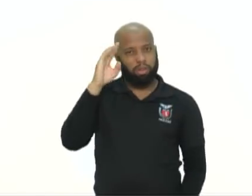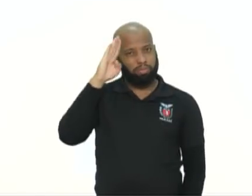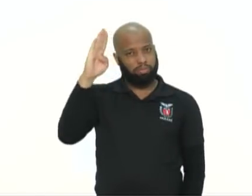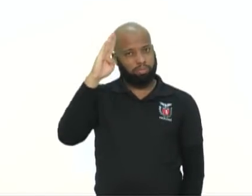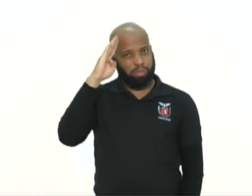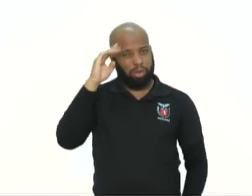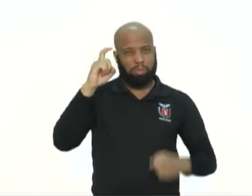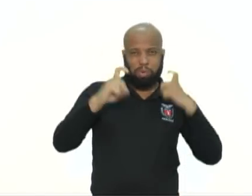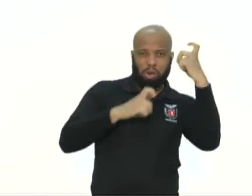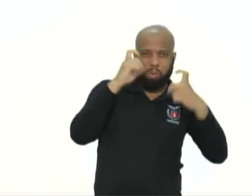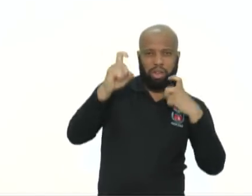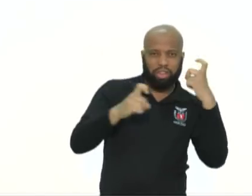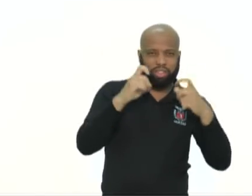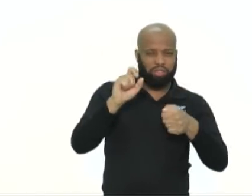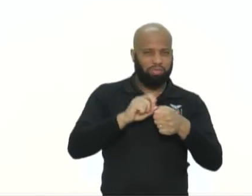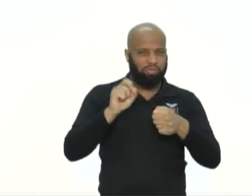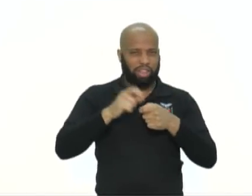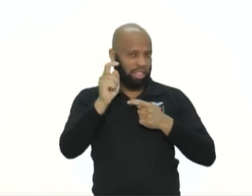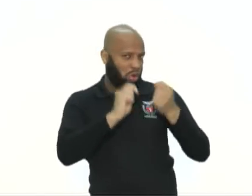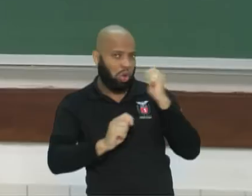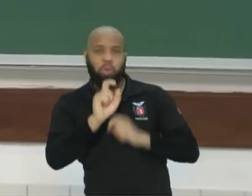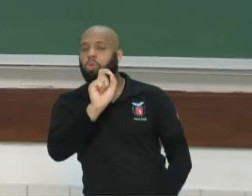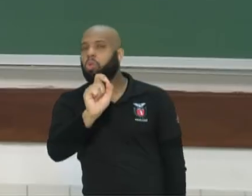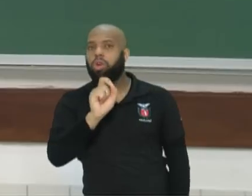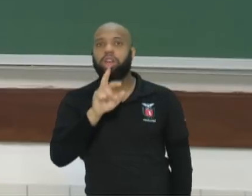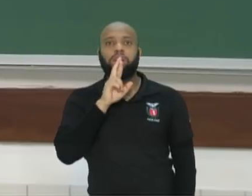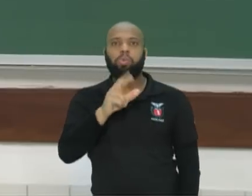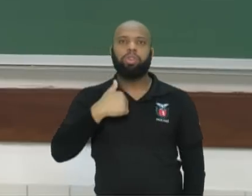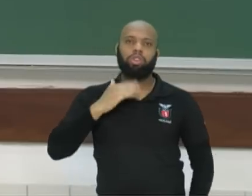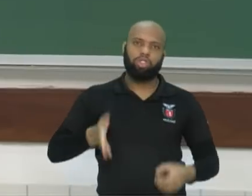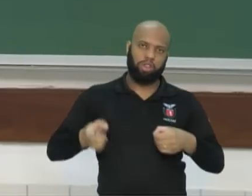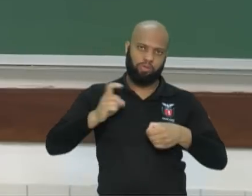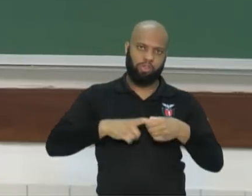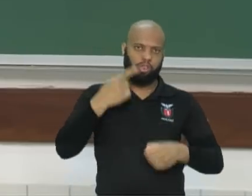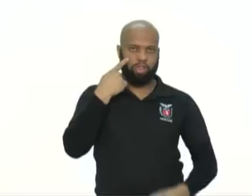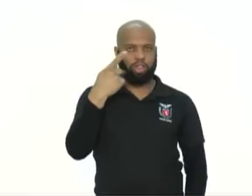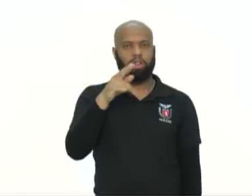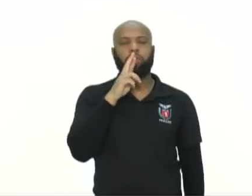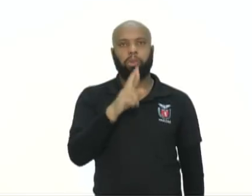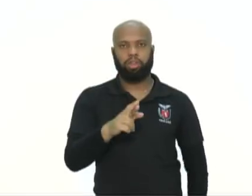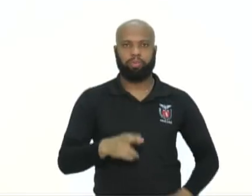floresta para desenvolver atividades econômicas? Então responda, a gente já volta para corrigir.